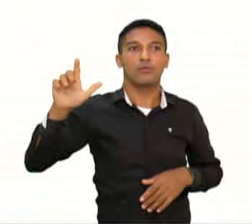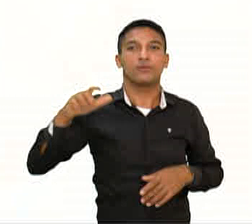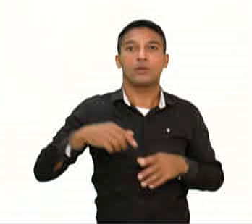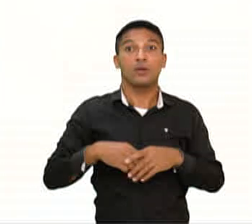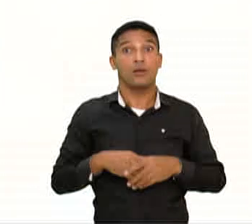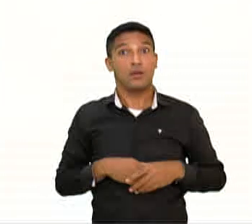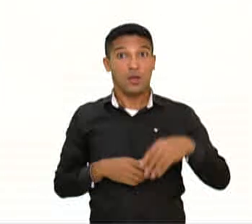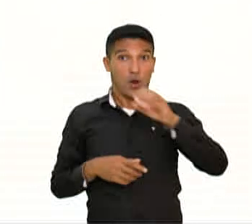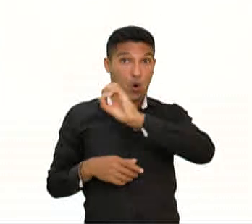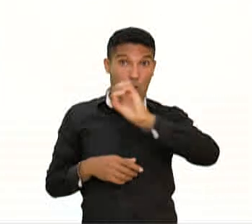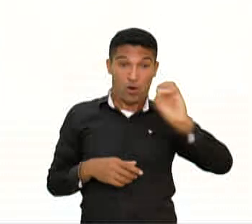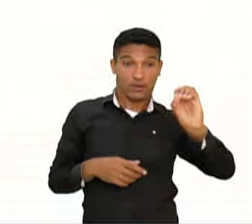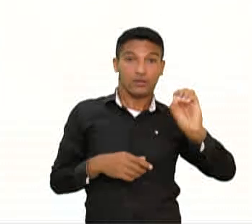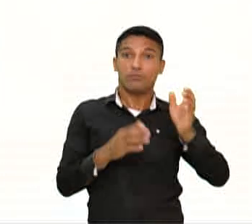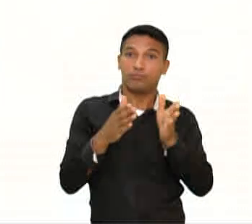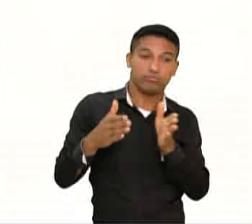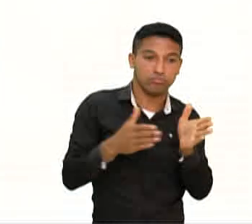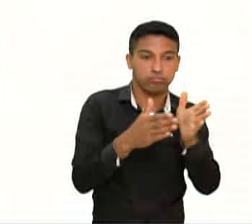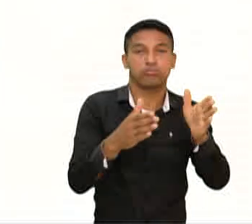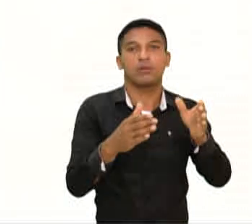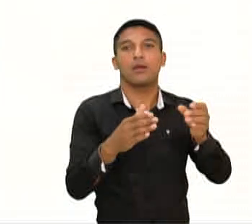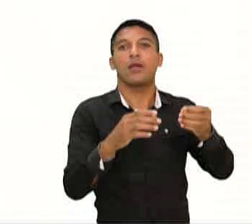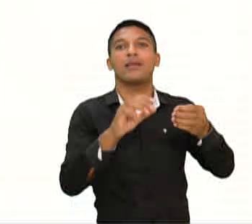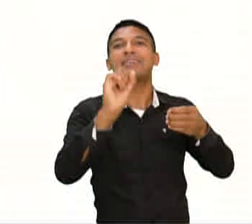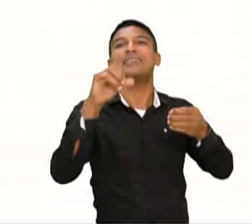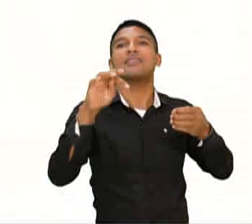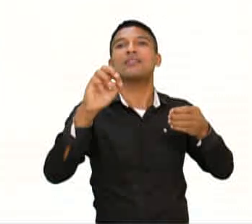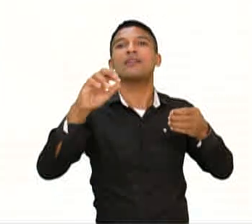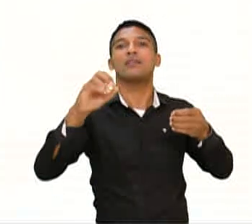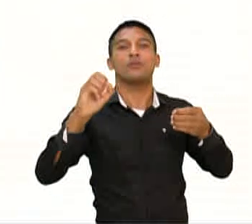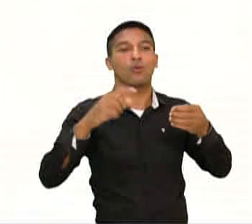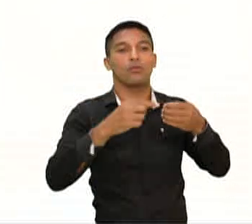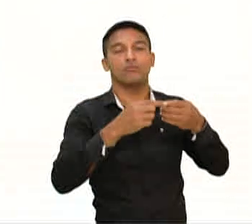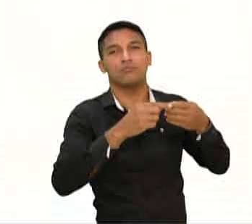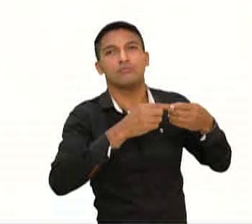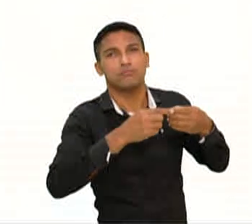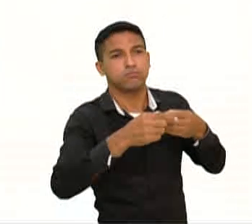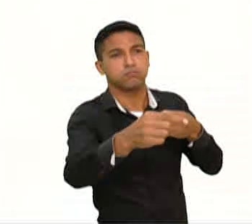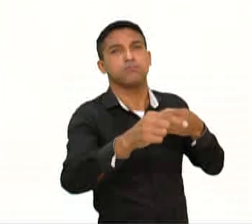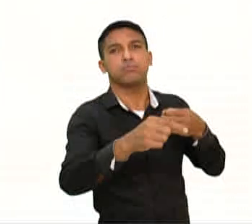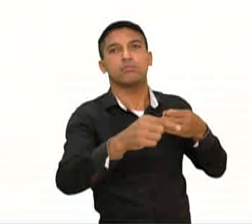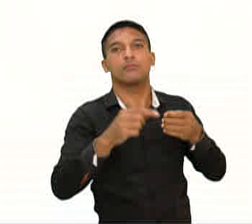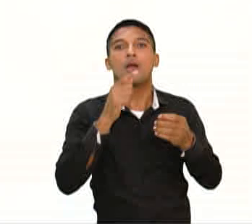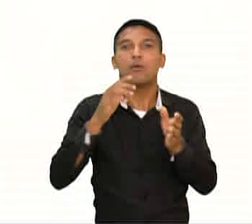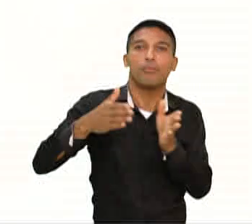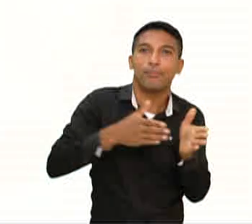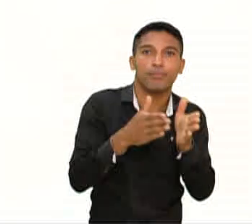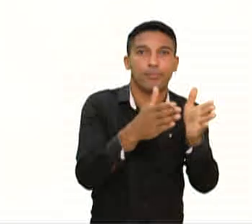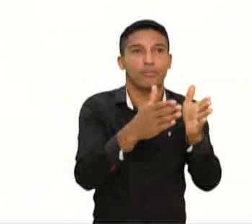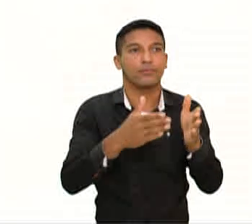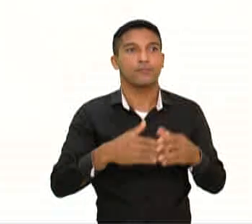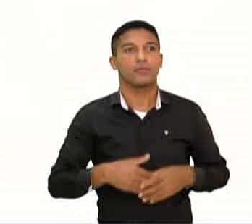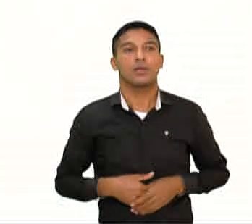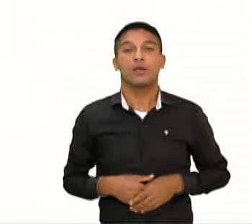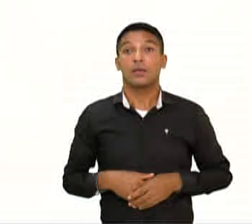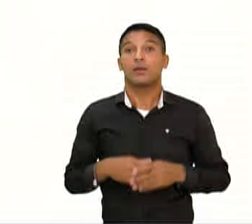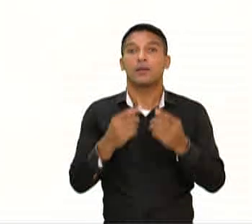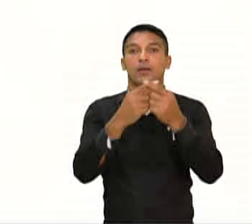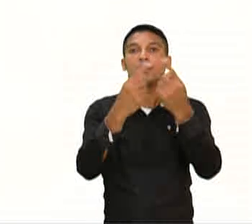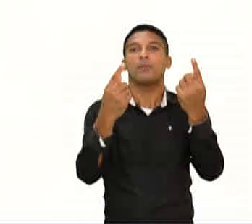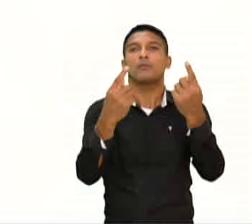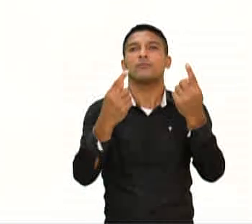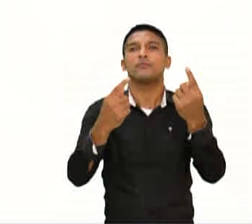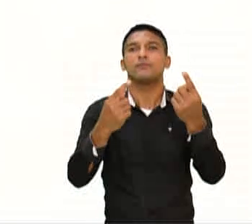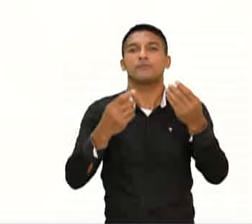mais interessante e o porquê de eu ter colocado este mapa, que é muito bem feito pela Secretaria do Meio Ambiente, é o destaque pelo volume de distribuição.